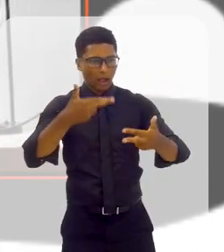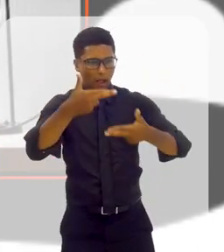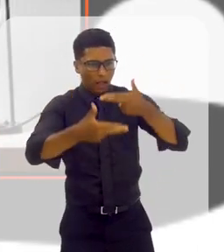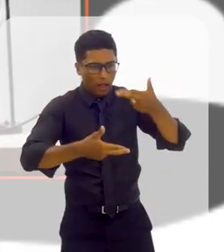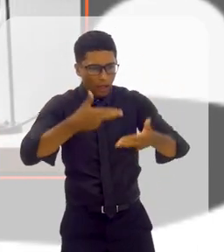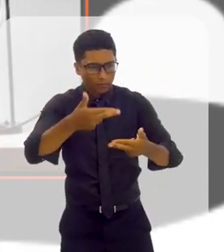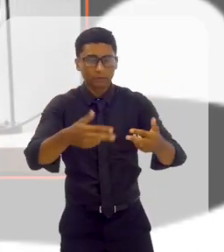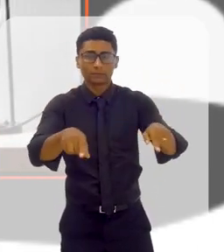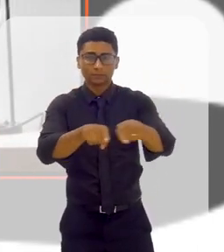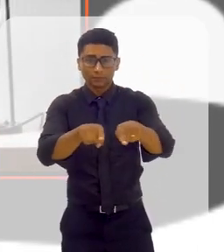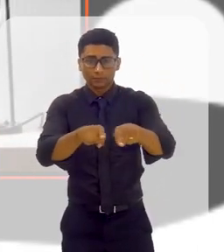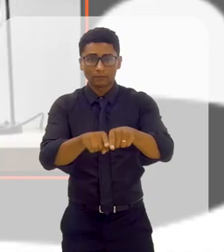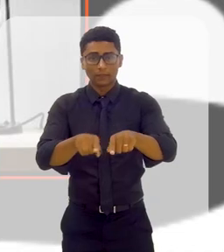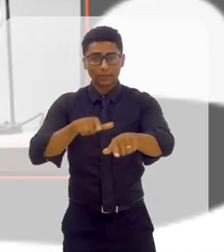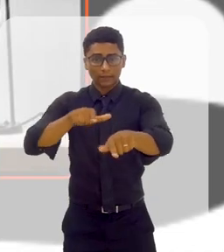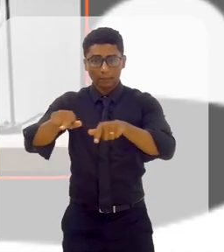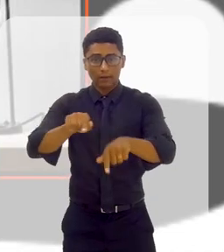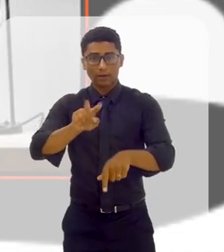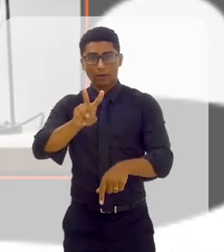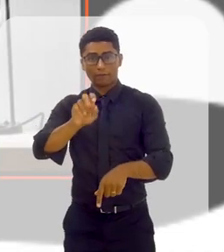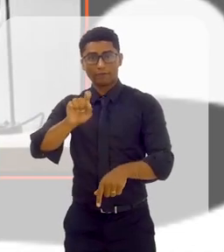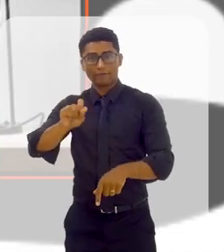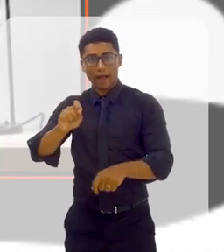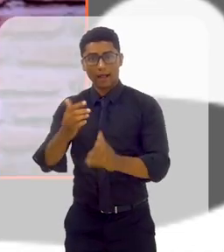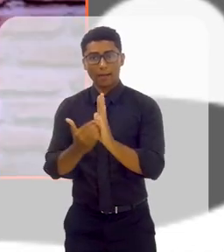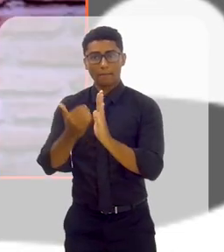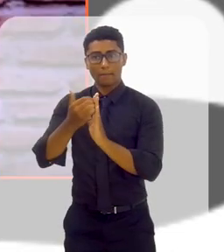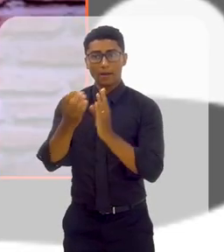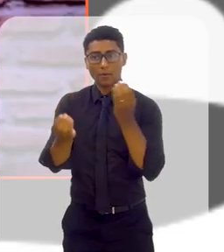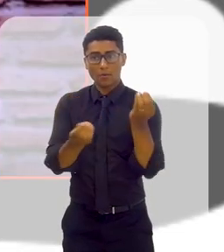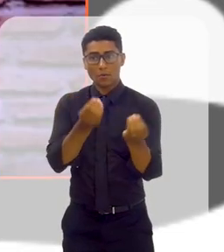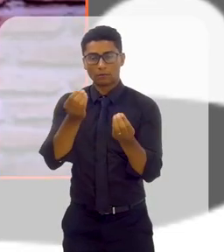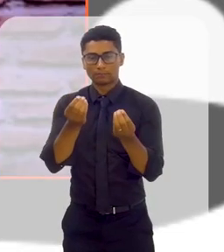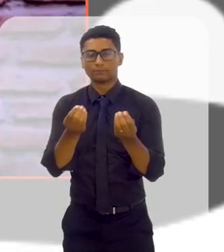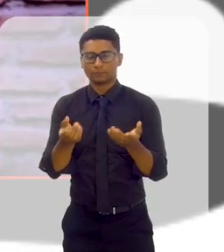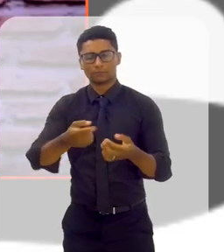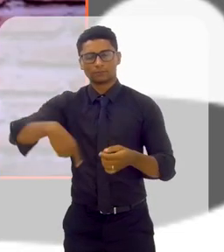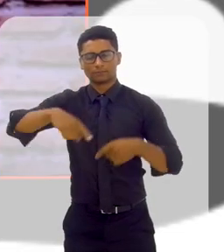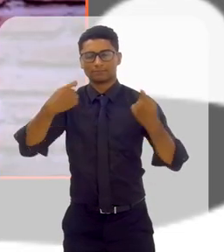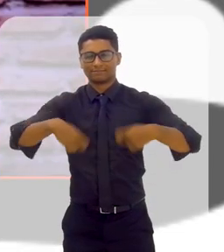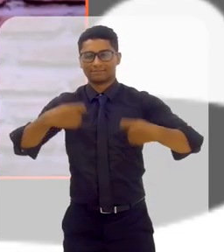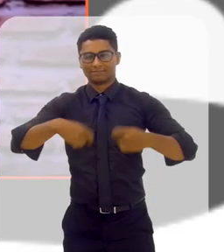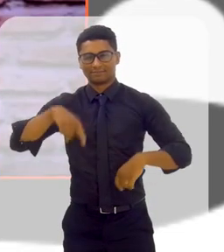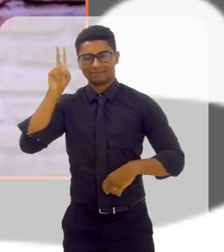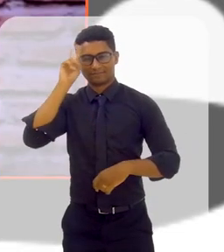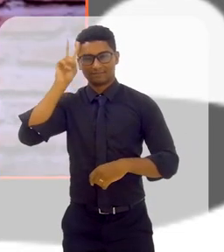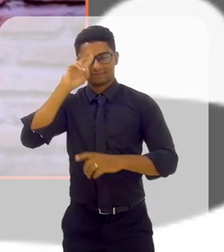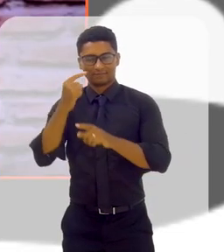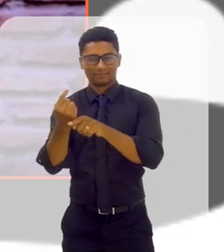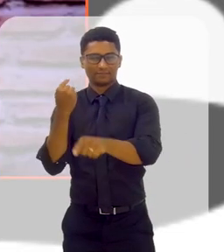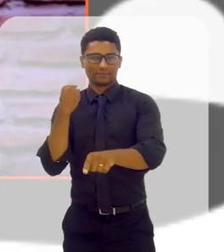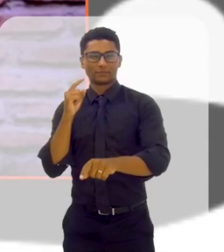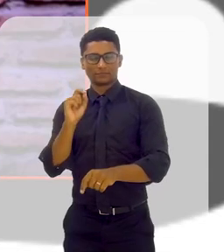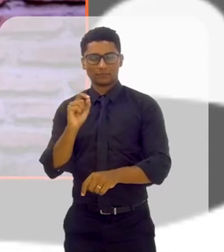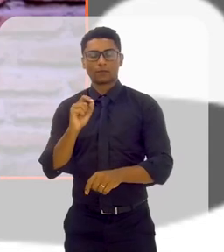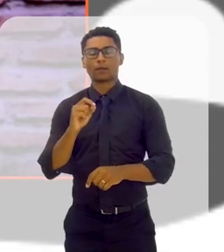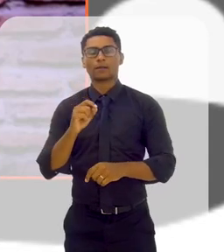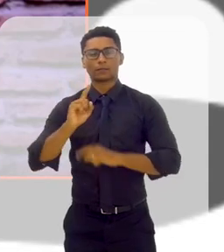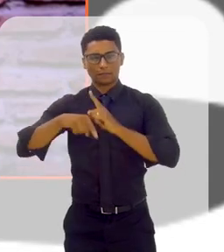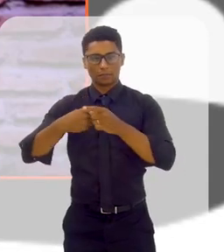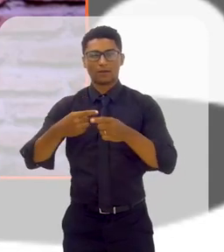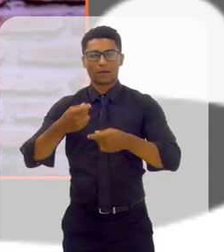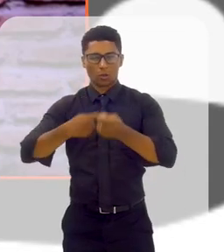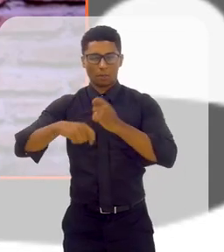derivação ainda poder gerar empregos novamente nós temos que voltar um pouquinho de história e cair novamente na economia